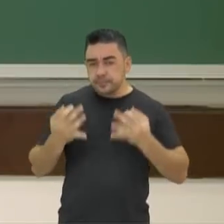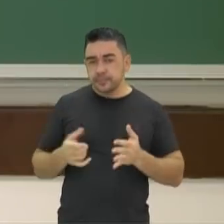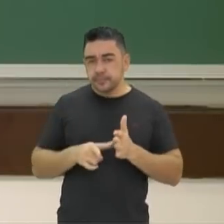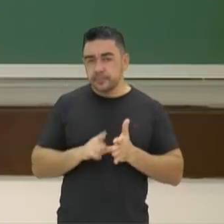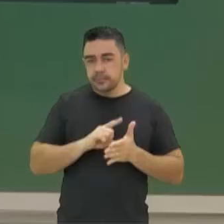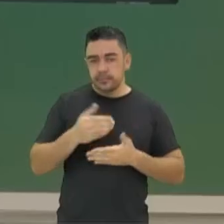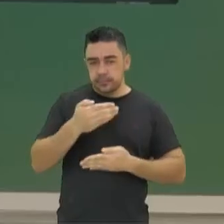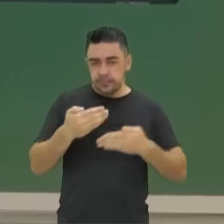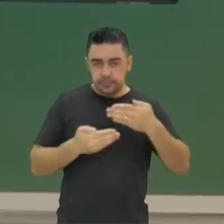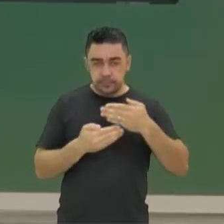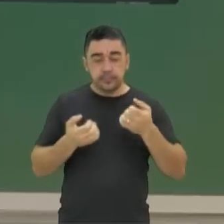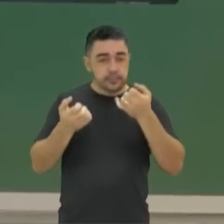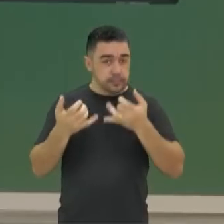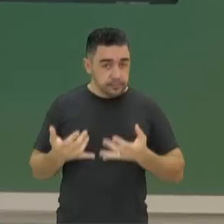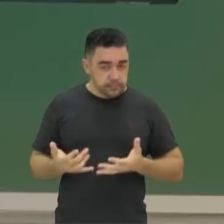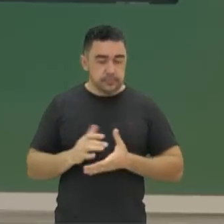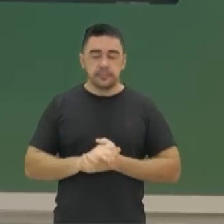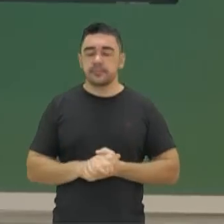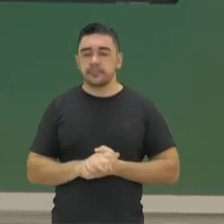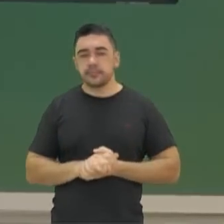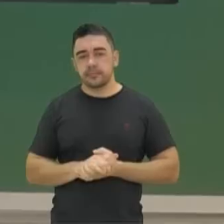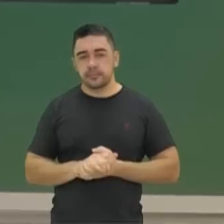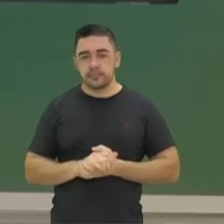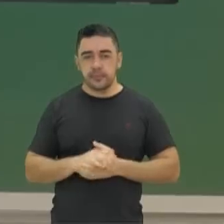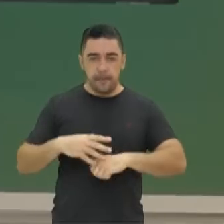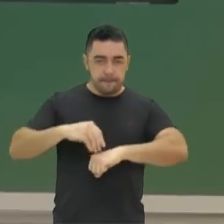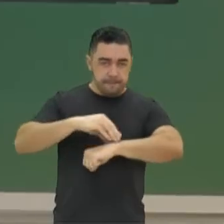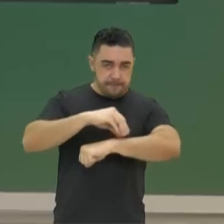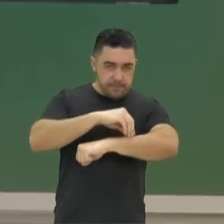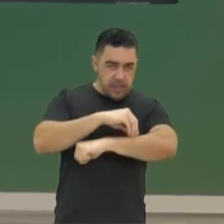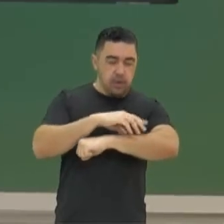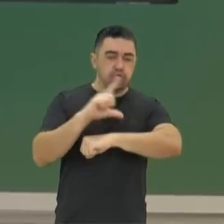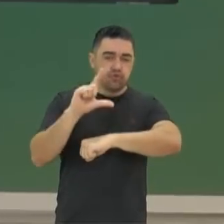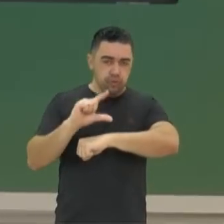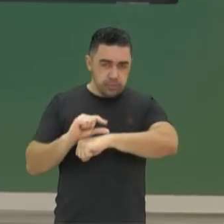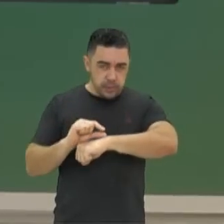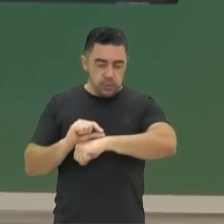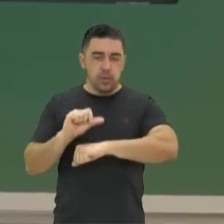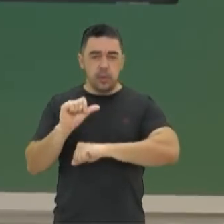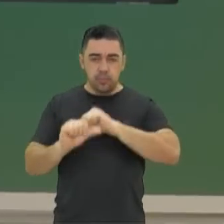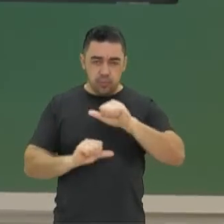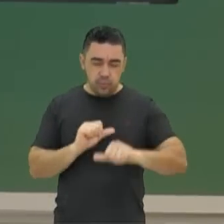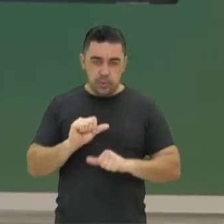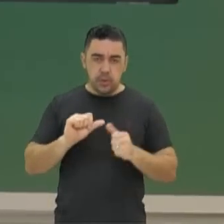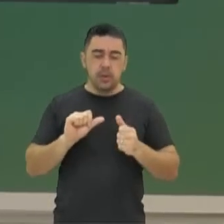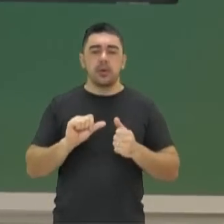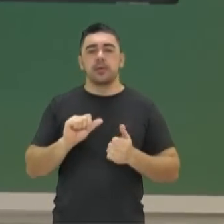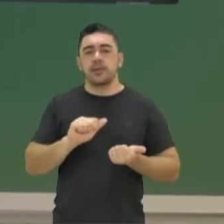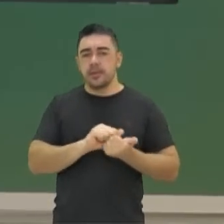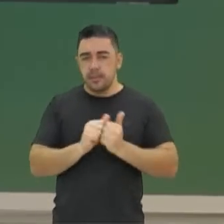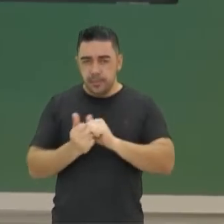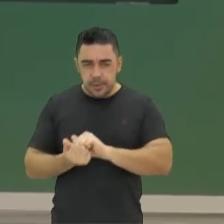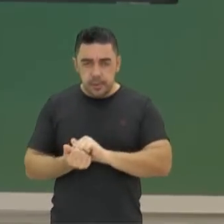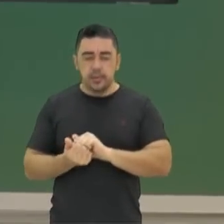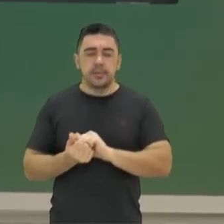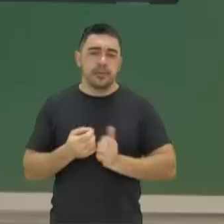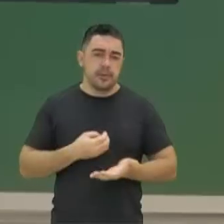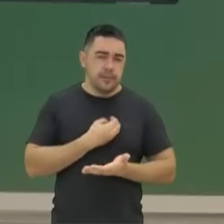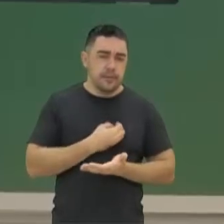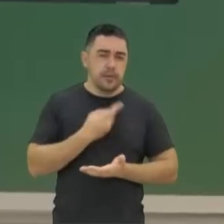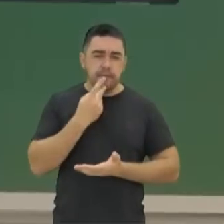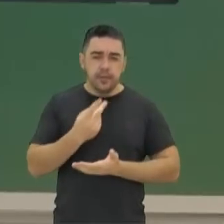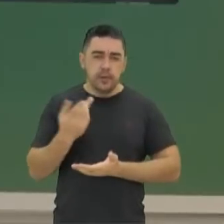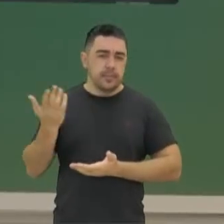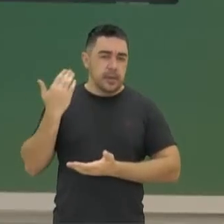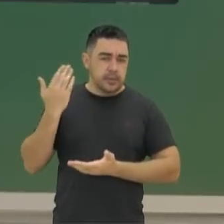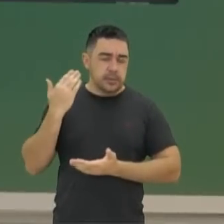Está dizendo, então, que, falando da perda de pelos, que é uma adaptação a mudanças ambientais, falou que naquela época a temperatura era alta,